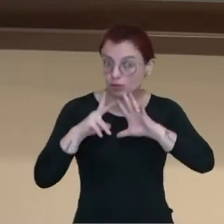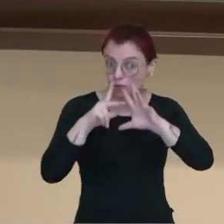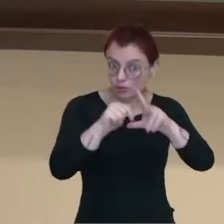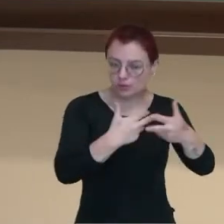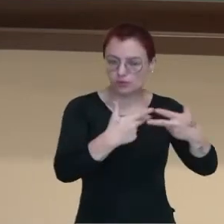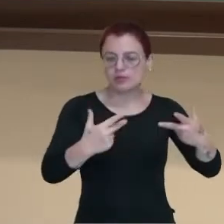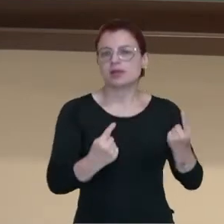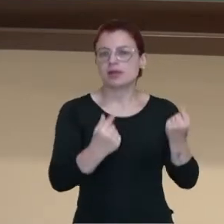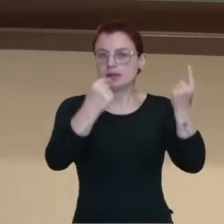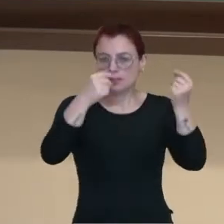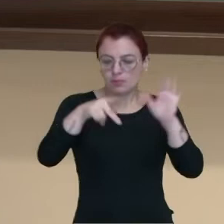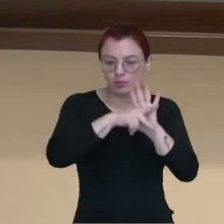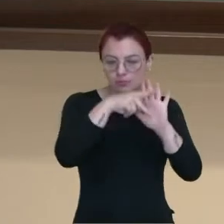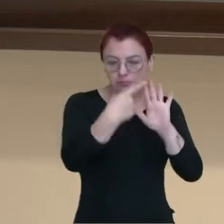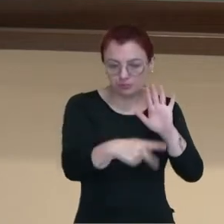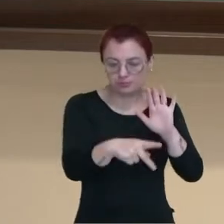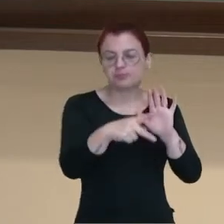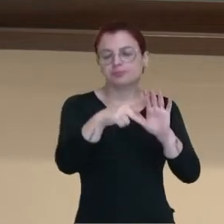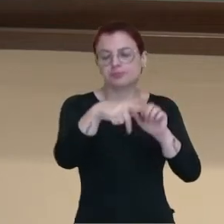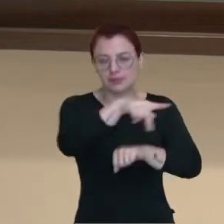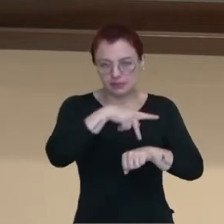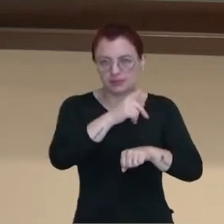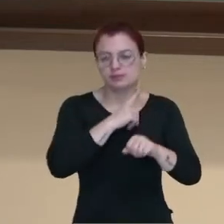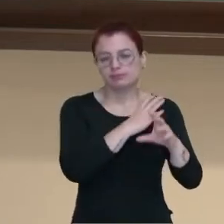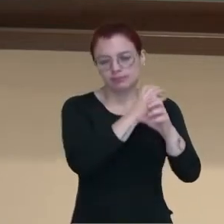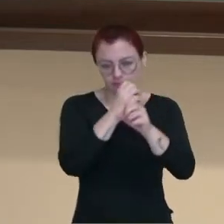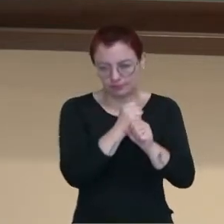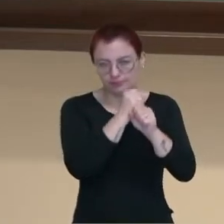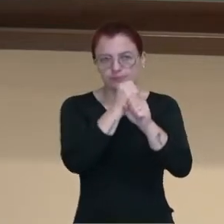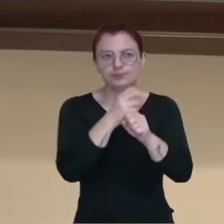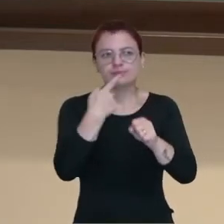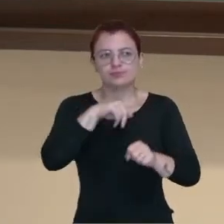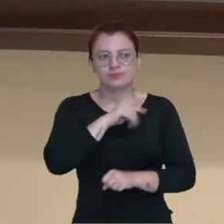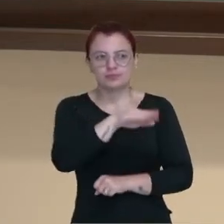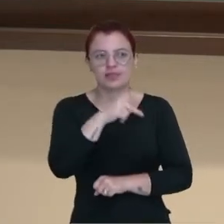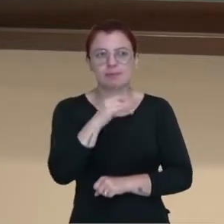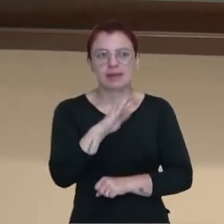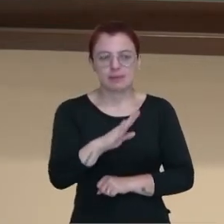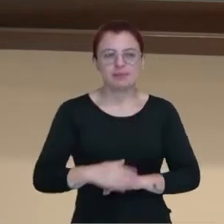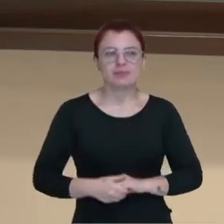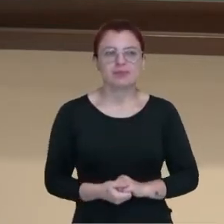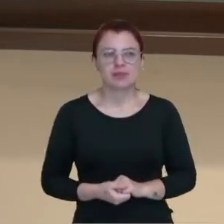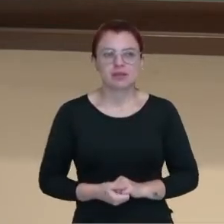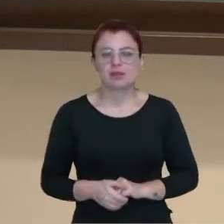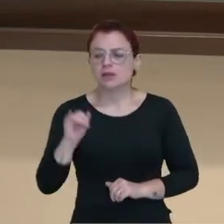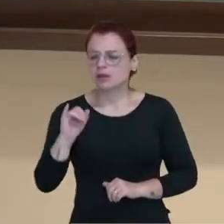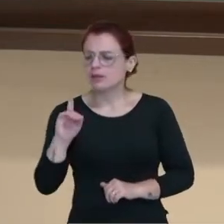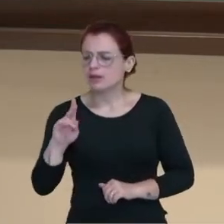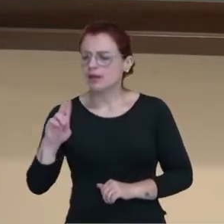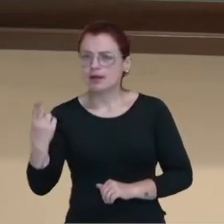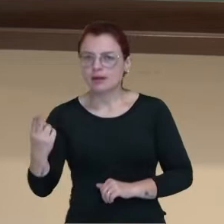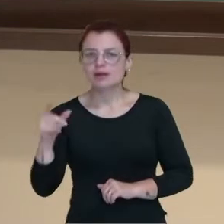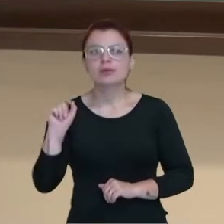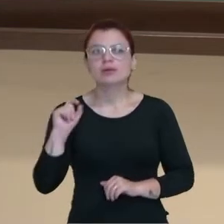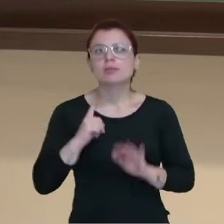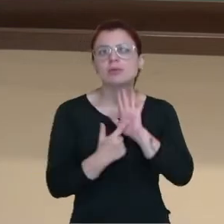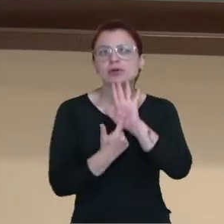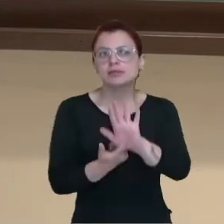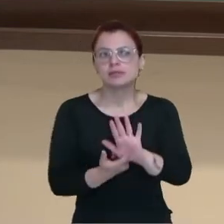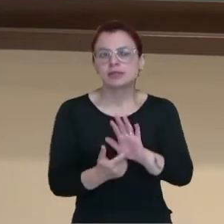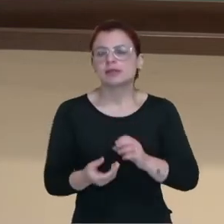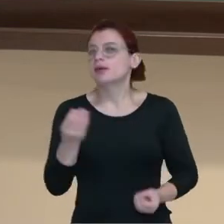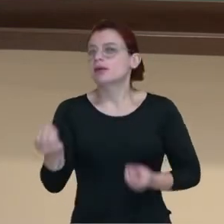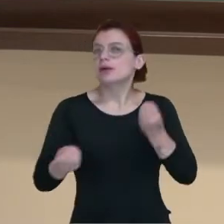e serviços é somado para a gente ter o cálculo do PIB. O IDH, pessoal, ele tenta mostrar como que